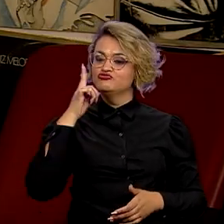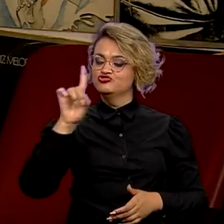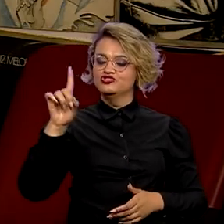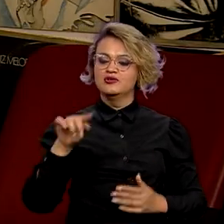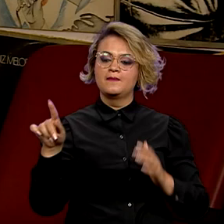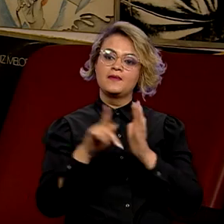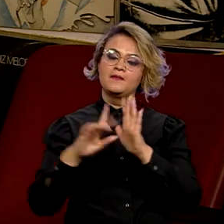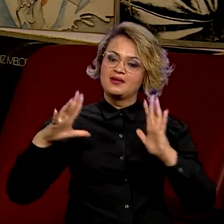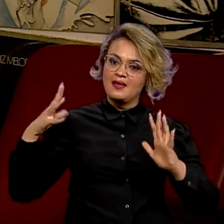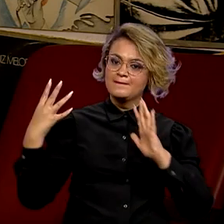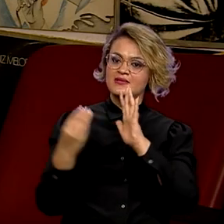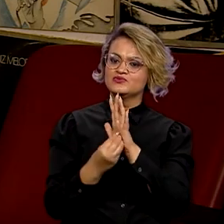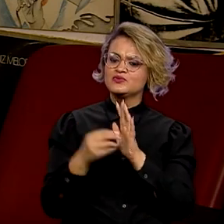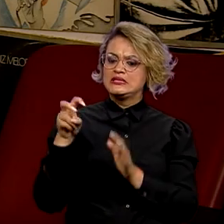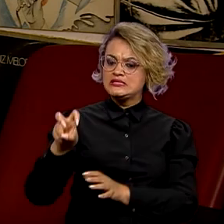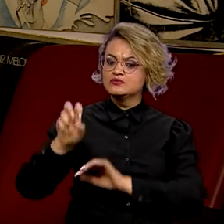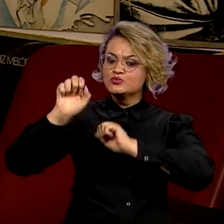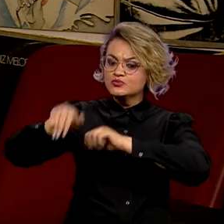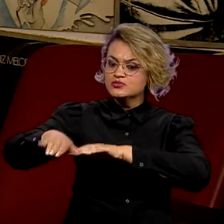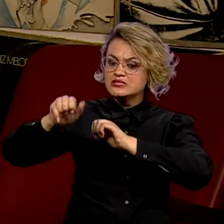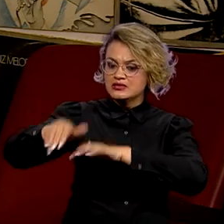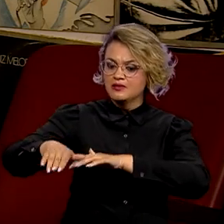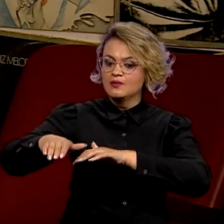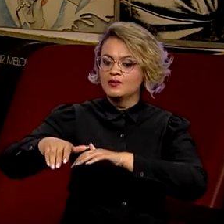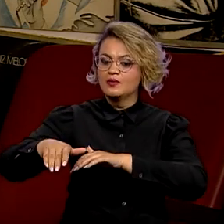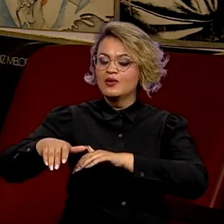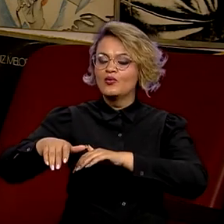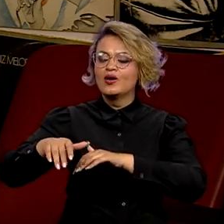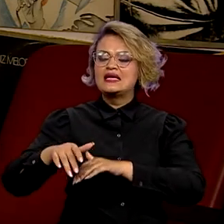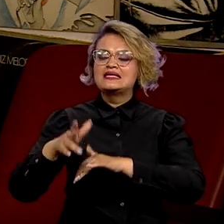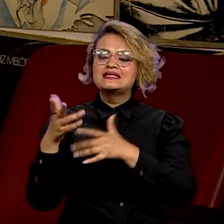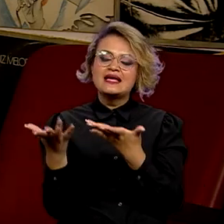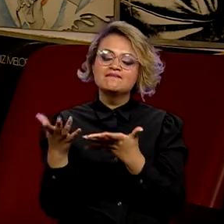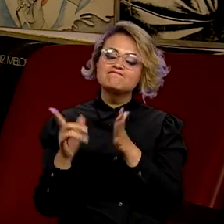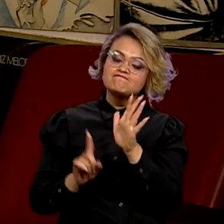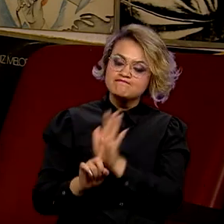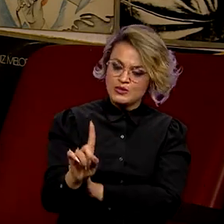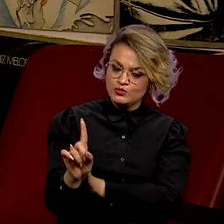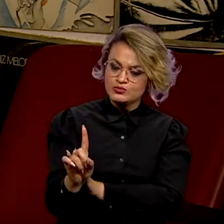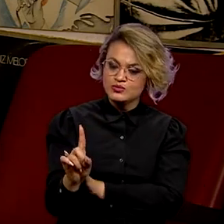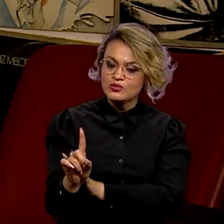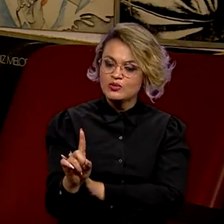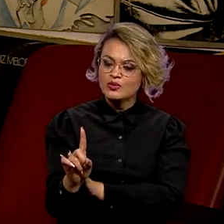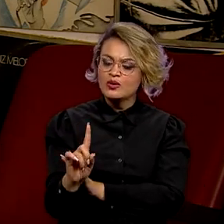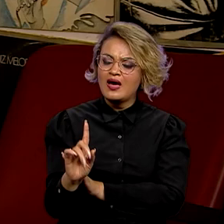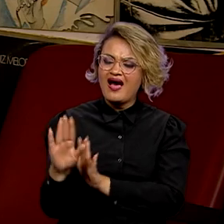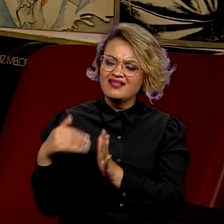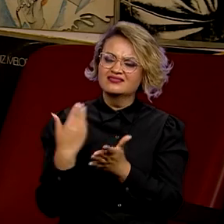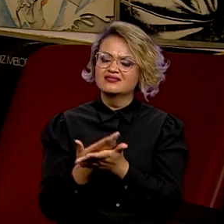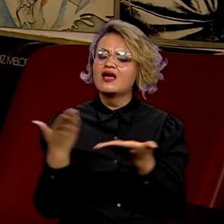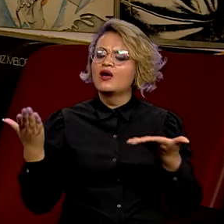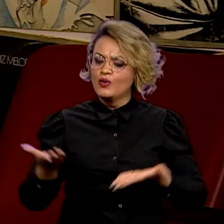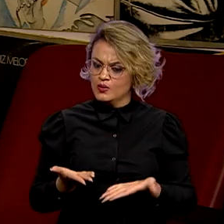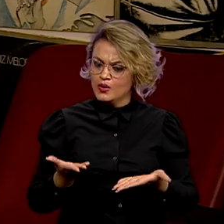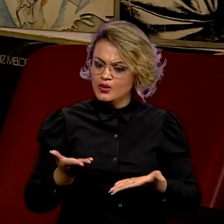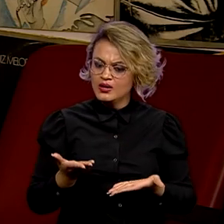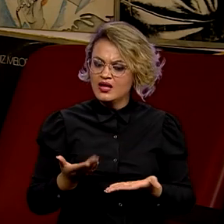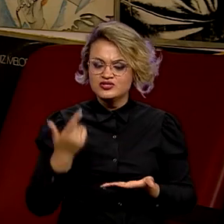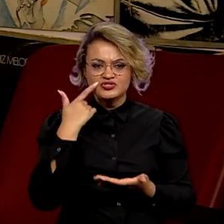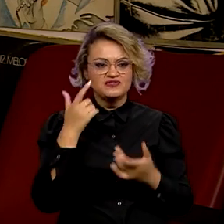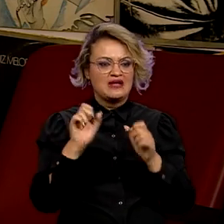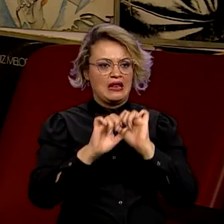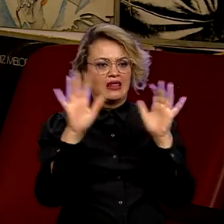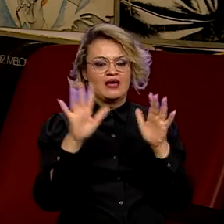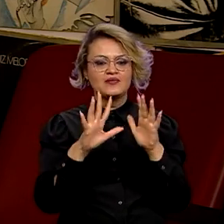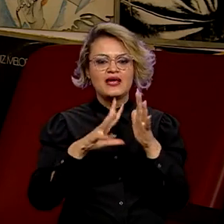da Amazônia, né? 5 de setembro. Eu quero começar perguntando, até aqui é bem claro